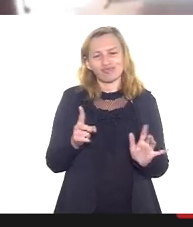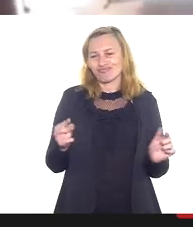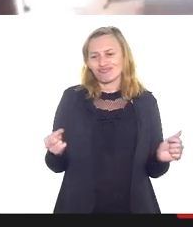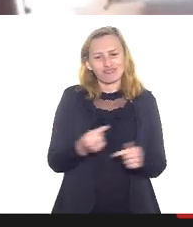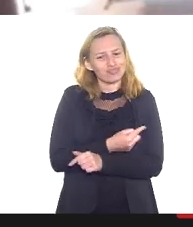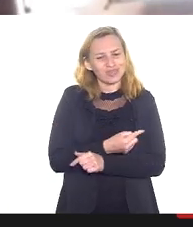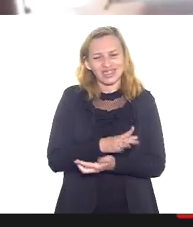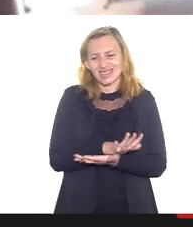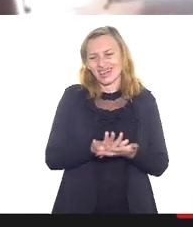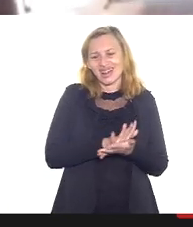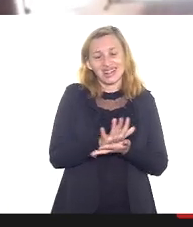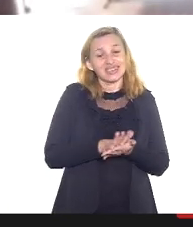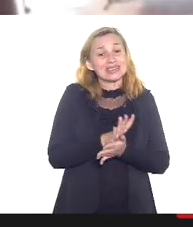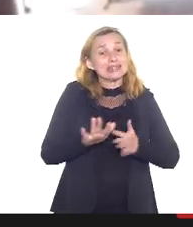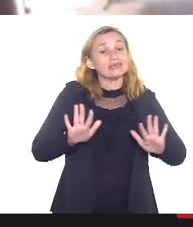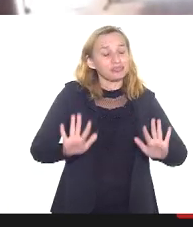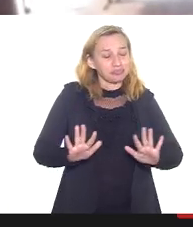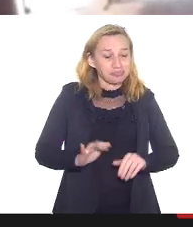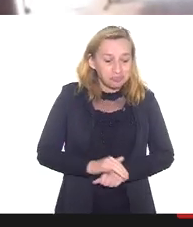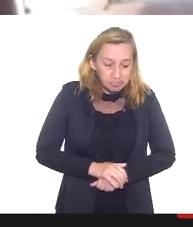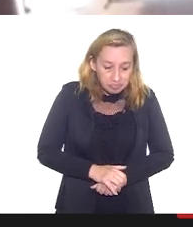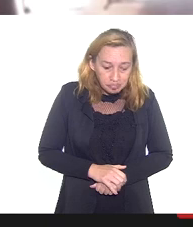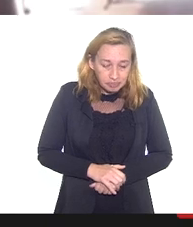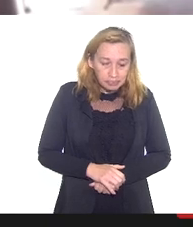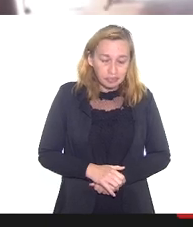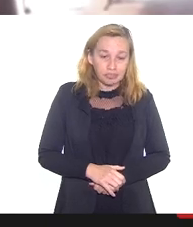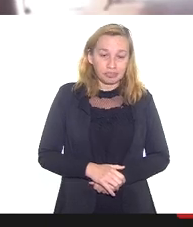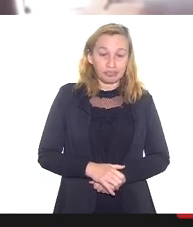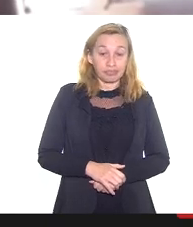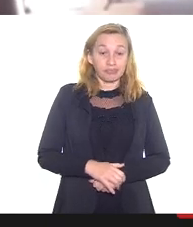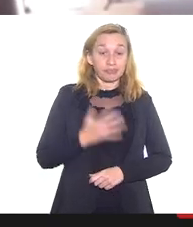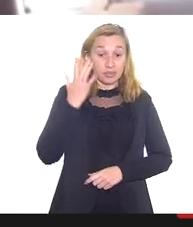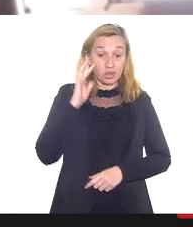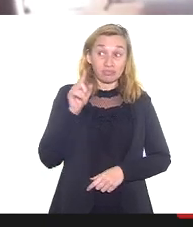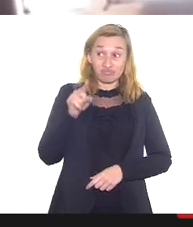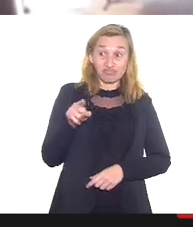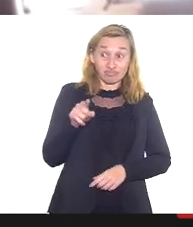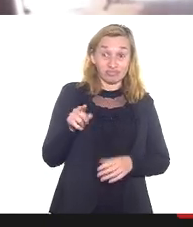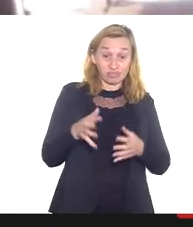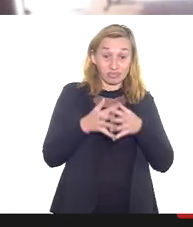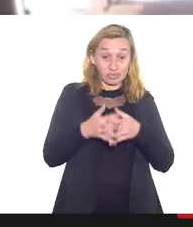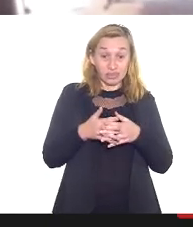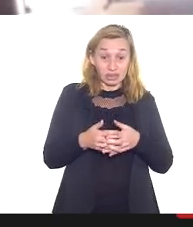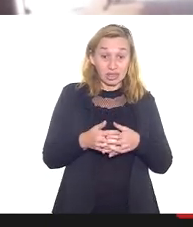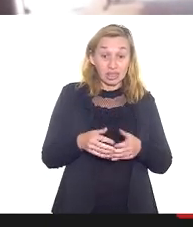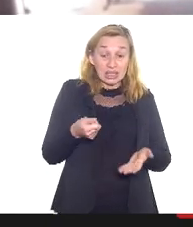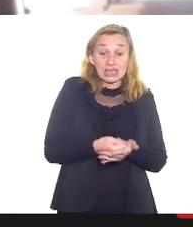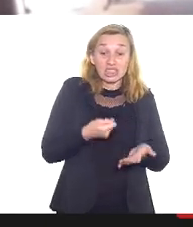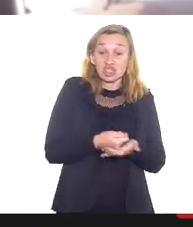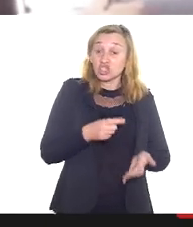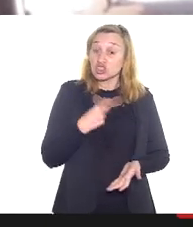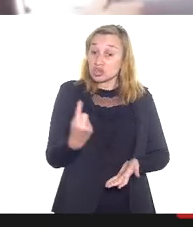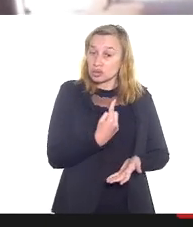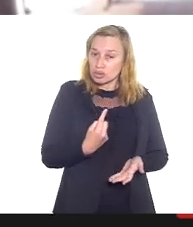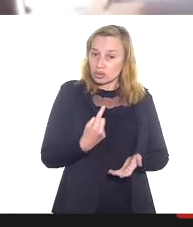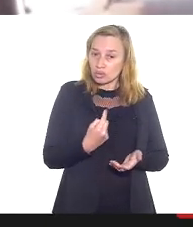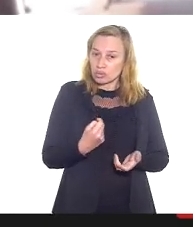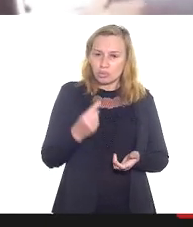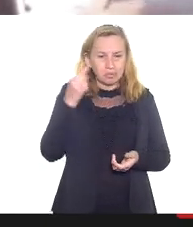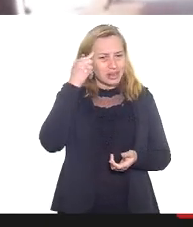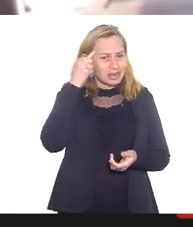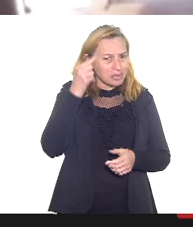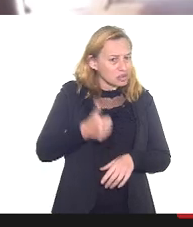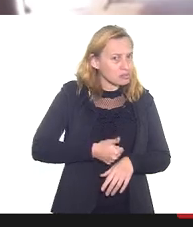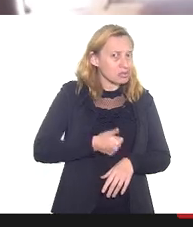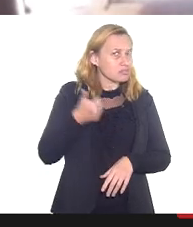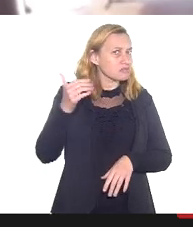contempla. No entanto, acho que essa complexidade ela exige de nós uma